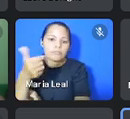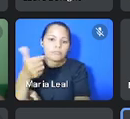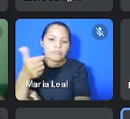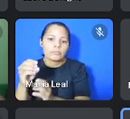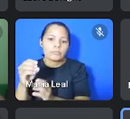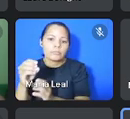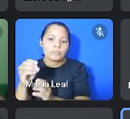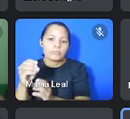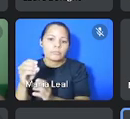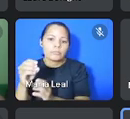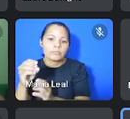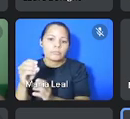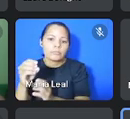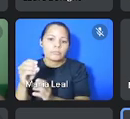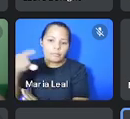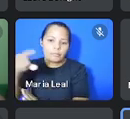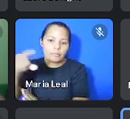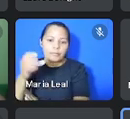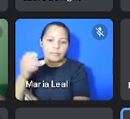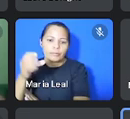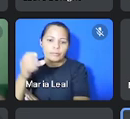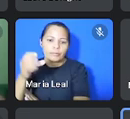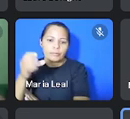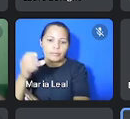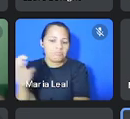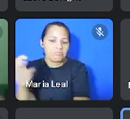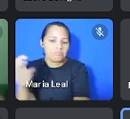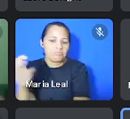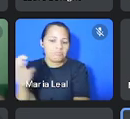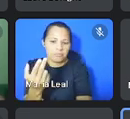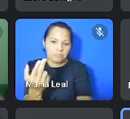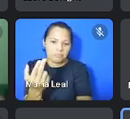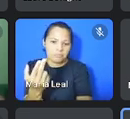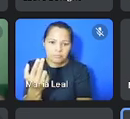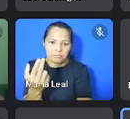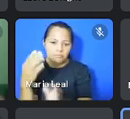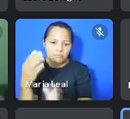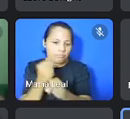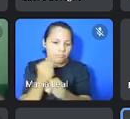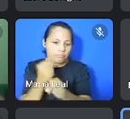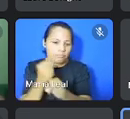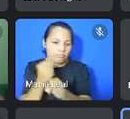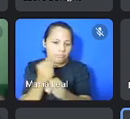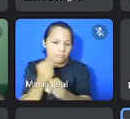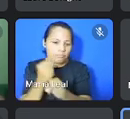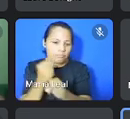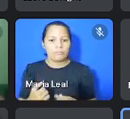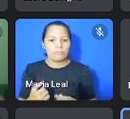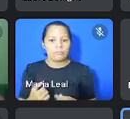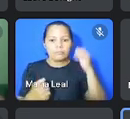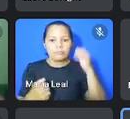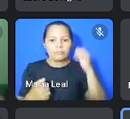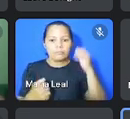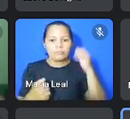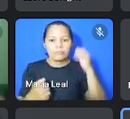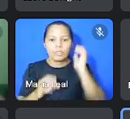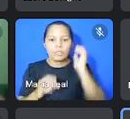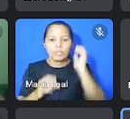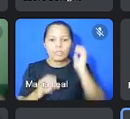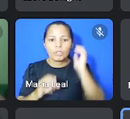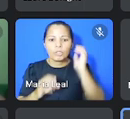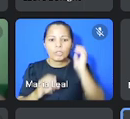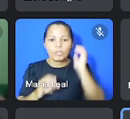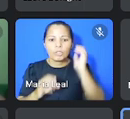É a mesma conta. É a mesma conta. Então, eu só faço 0,95